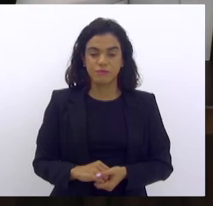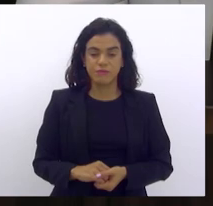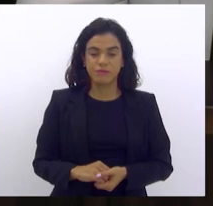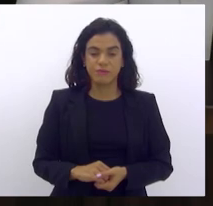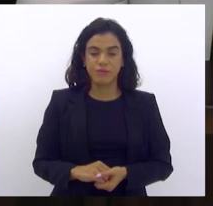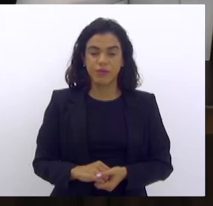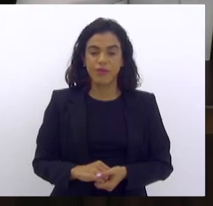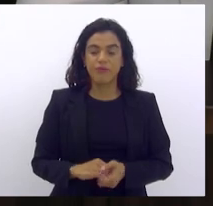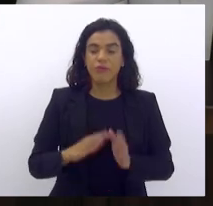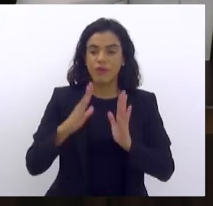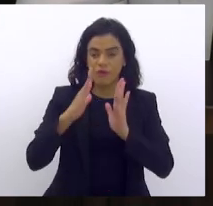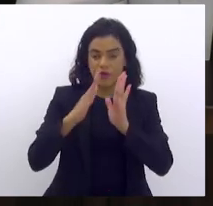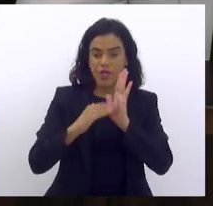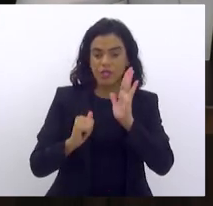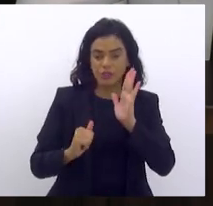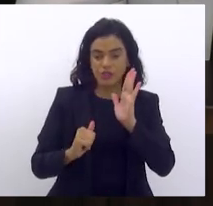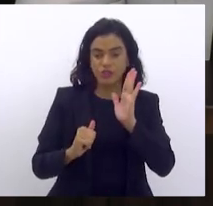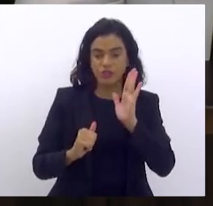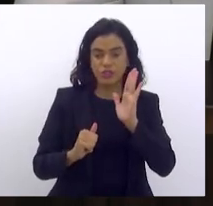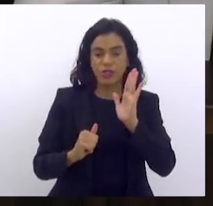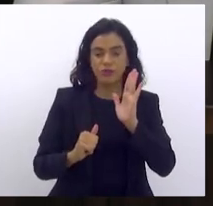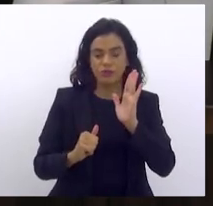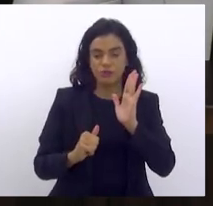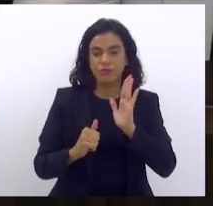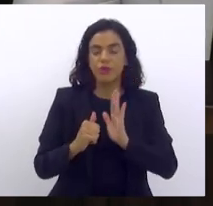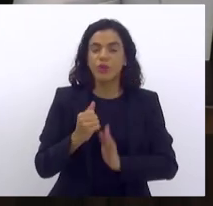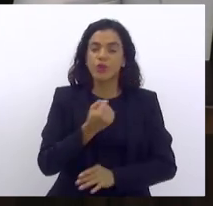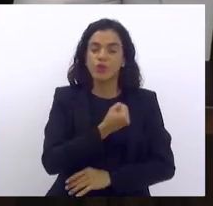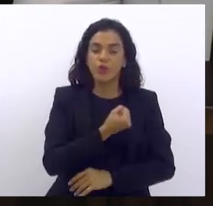Esse aqui foi retirado em pedido do autor, nosso projeto